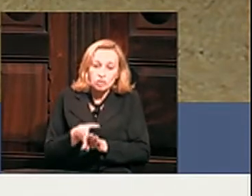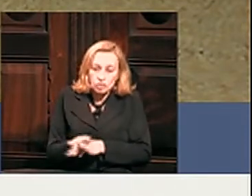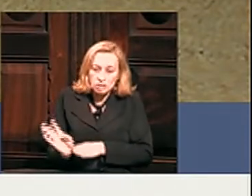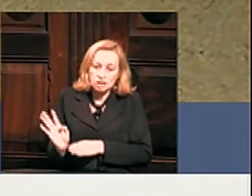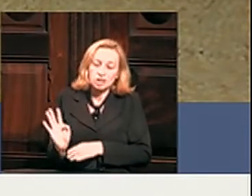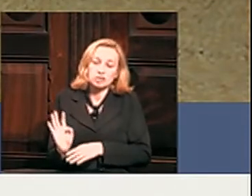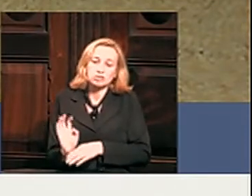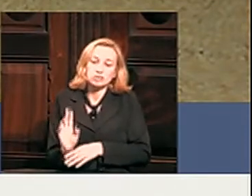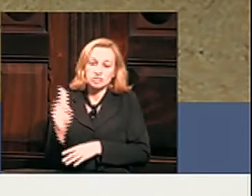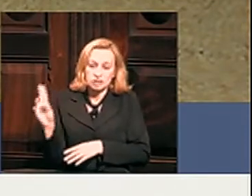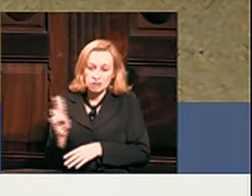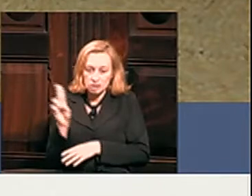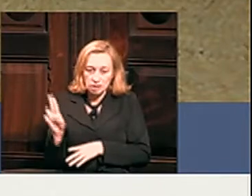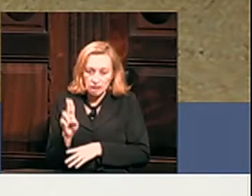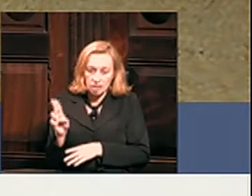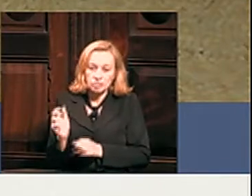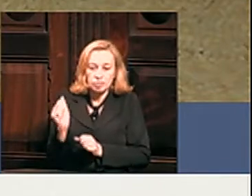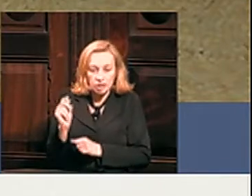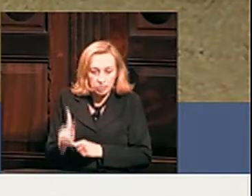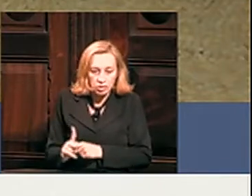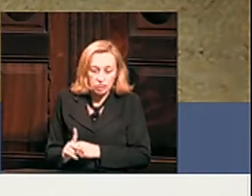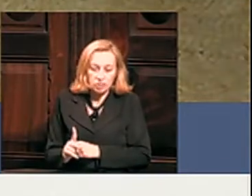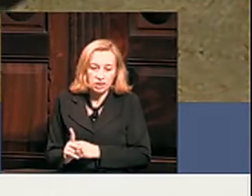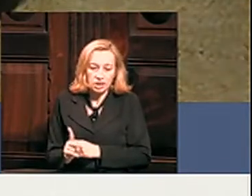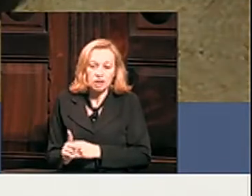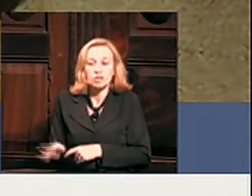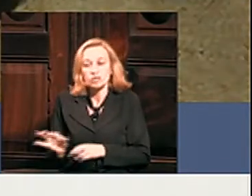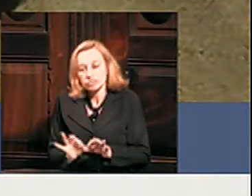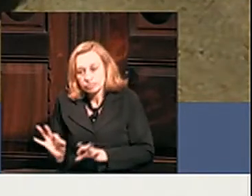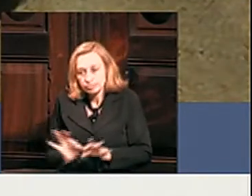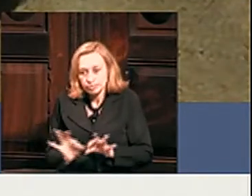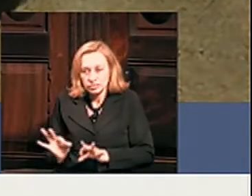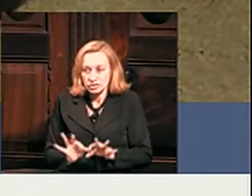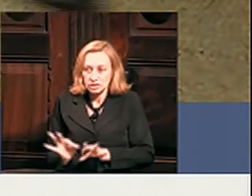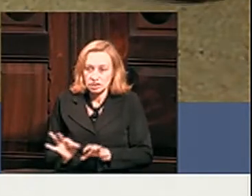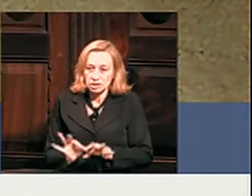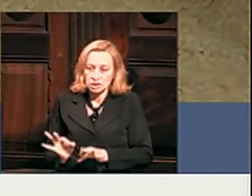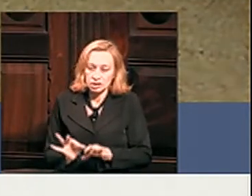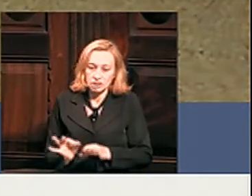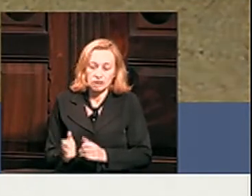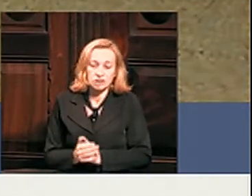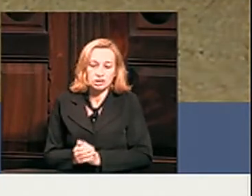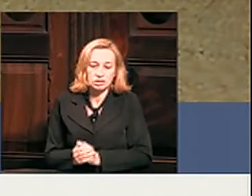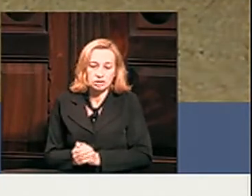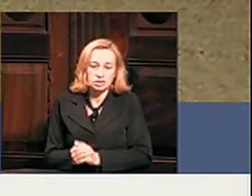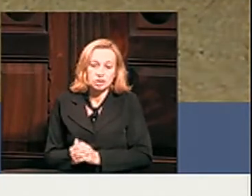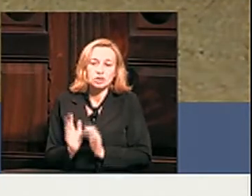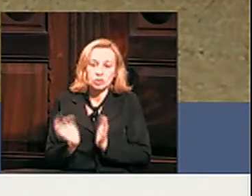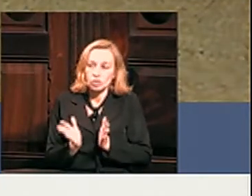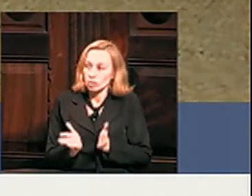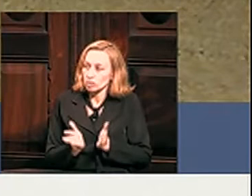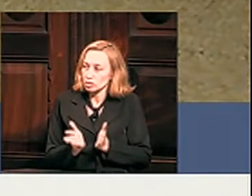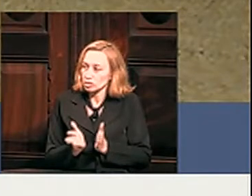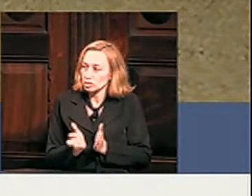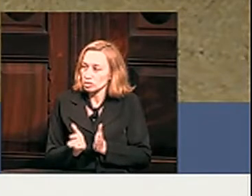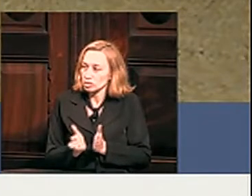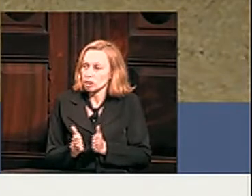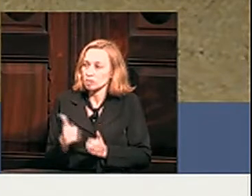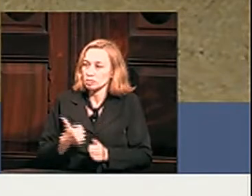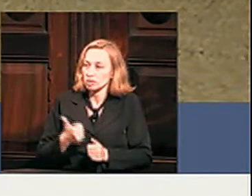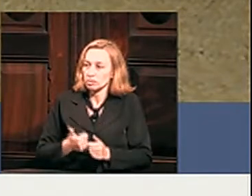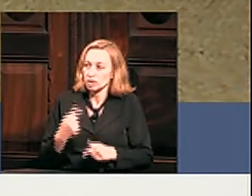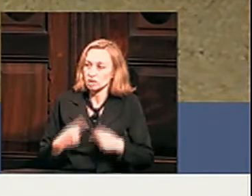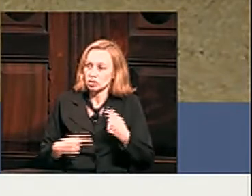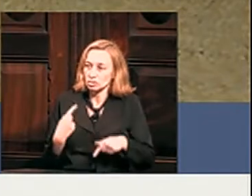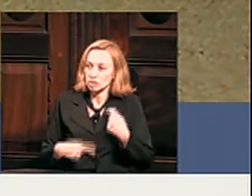da UESO para aprovar resoluções organizando o funcionamento daquela instituição. Hoje, portanto, votar em primeira discussão